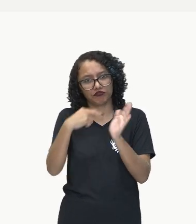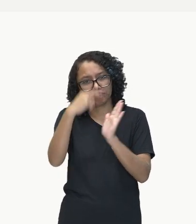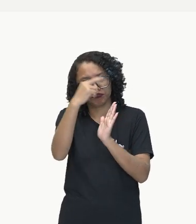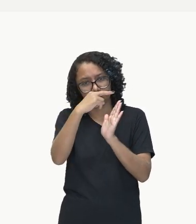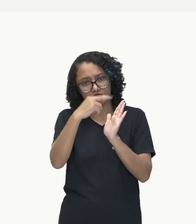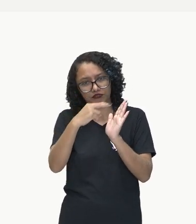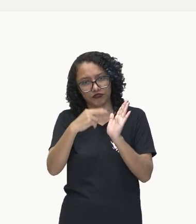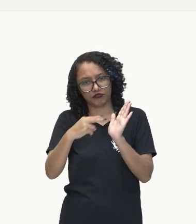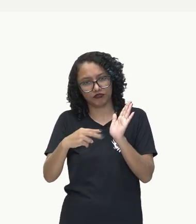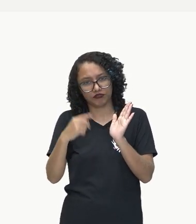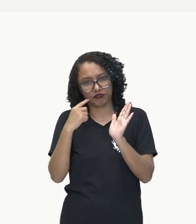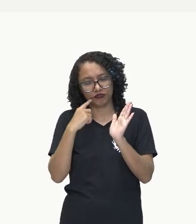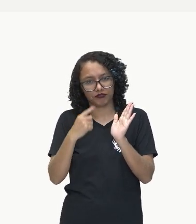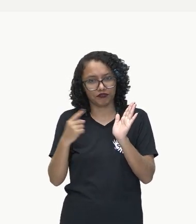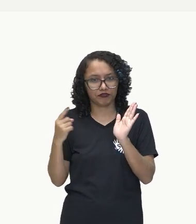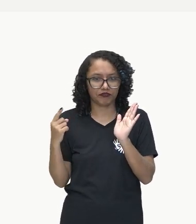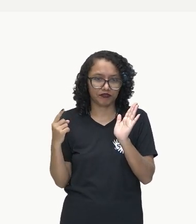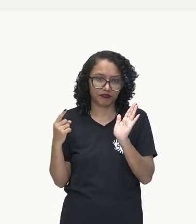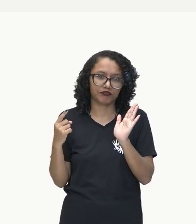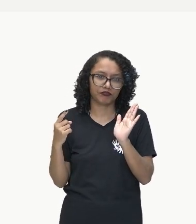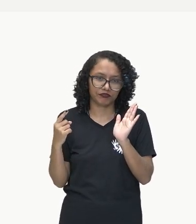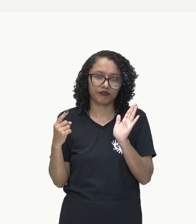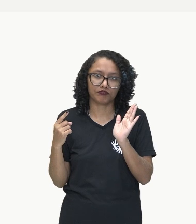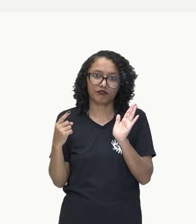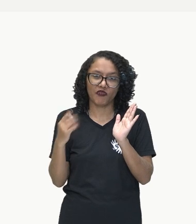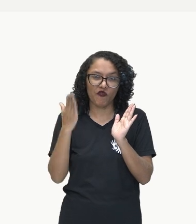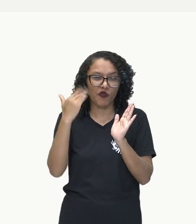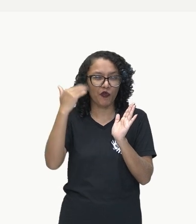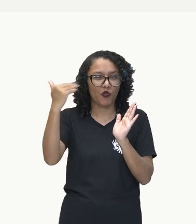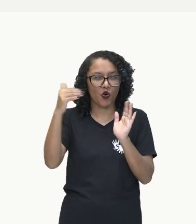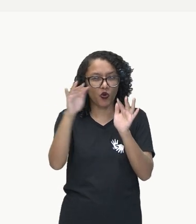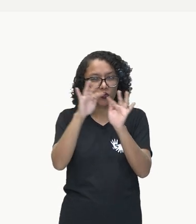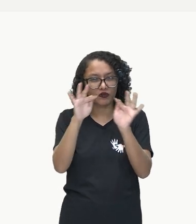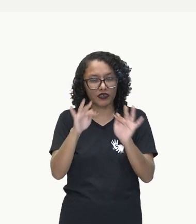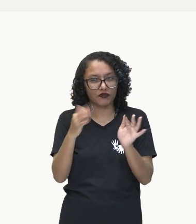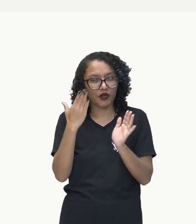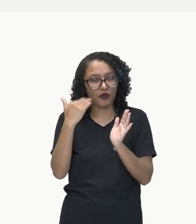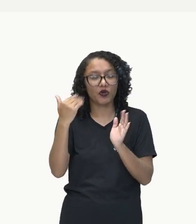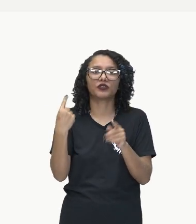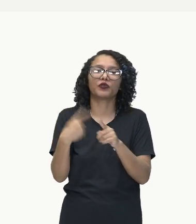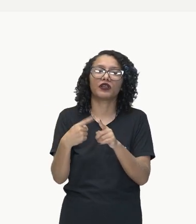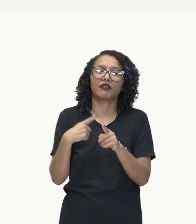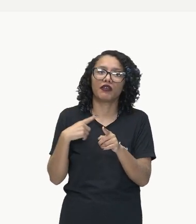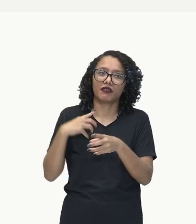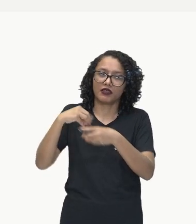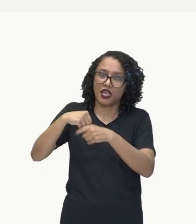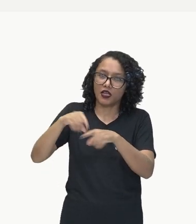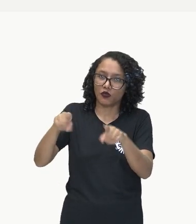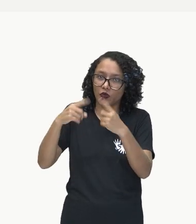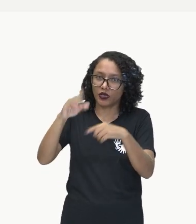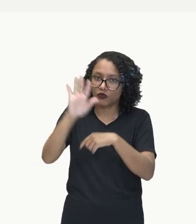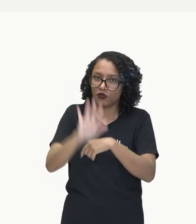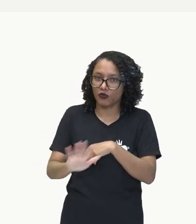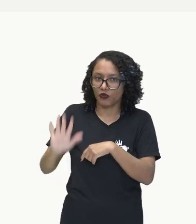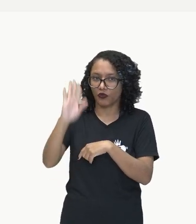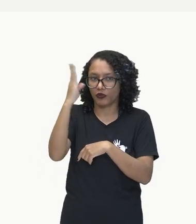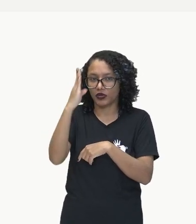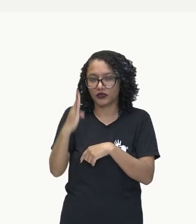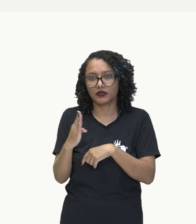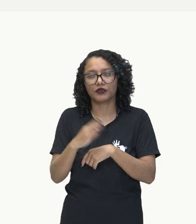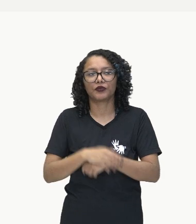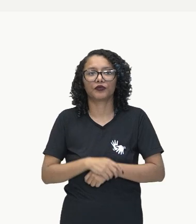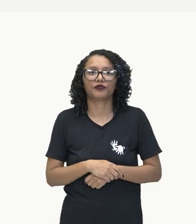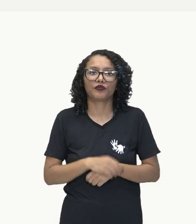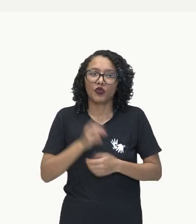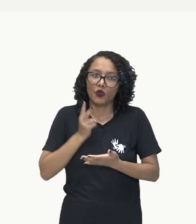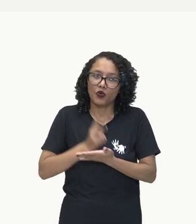têm mais vida, nossa vida mais amores. Versos bastante conhecidos porque também se refletem no hino nacional brasileiro. E ele continua: em cismar